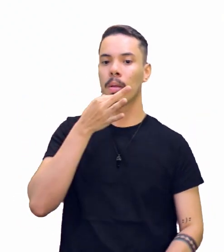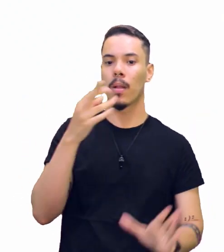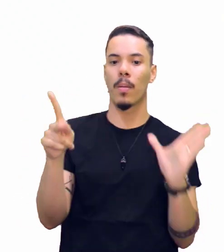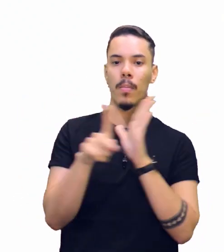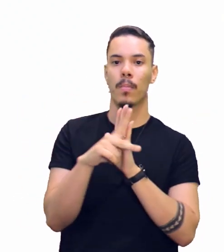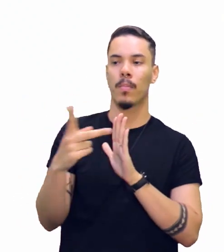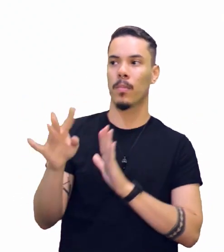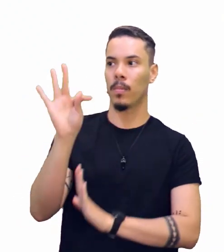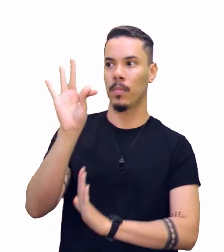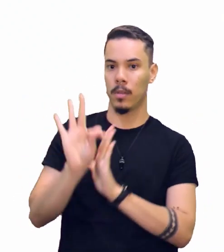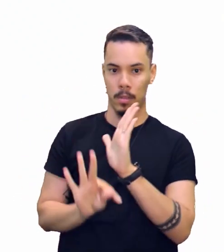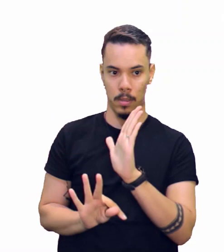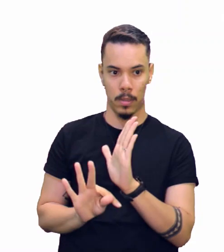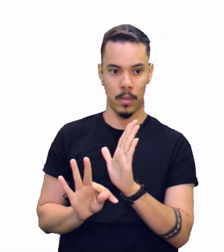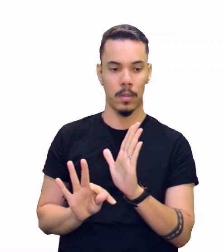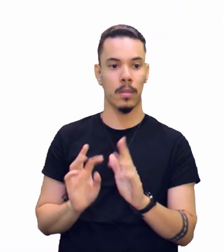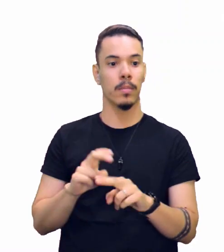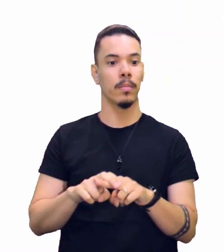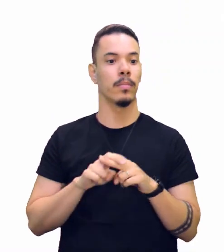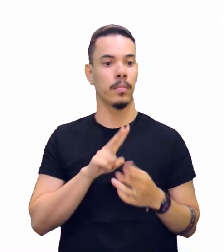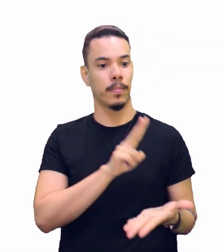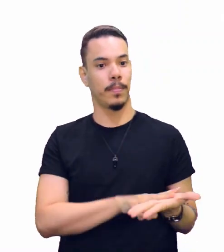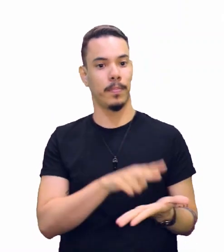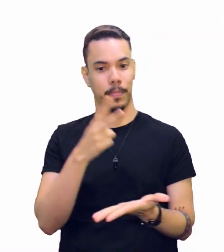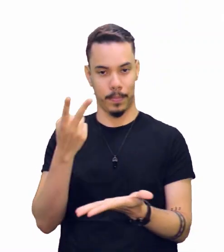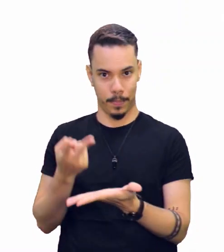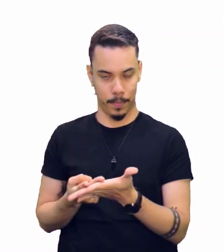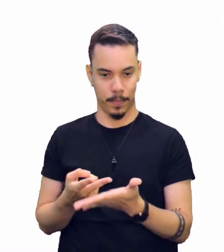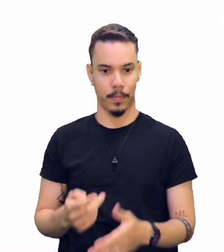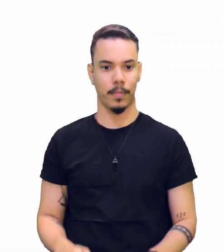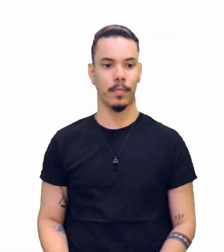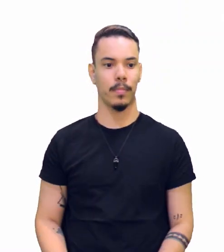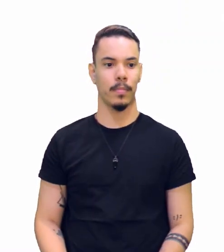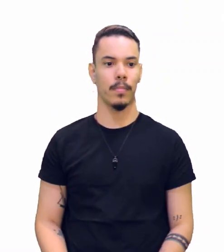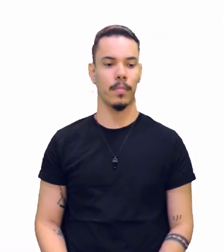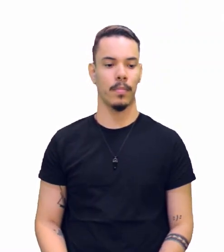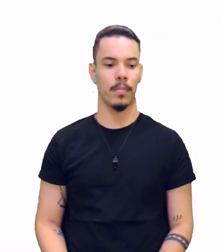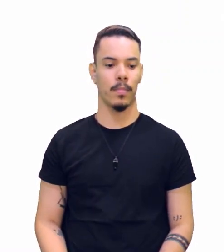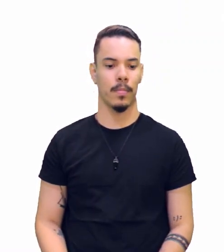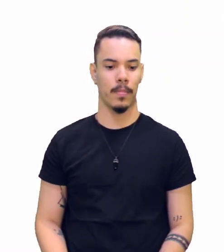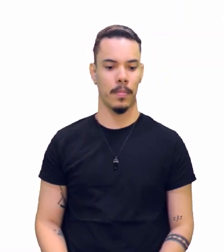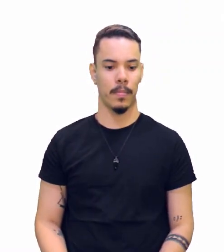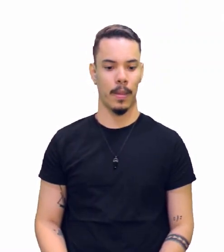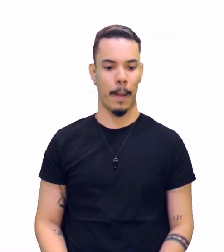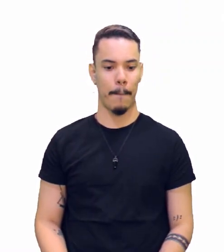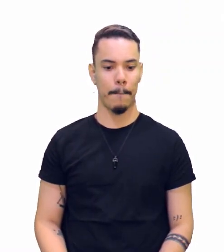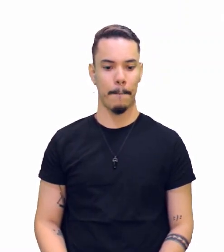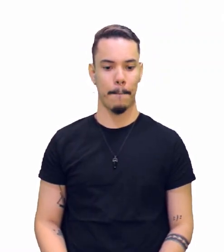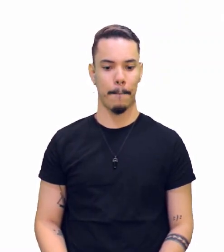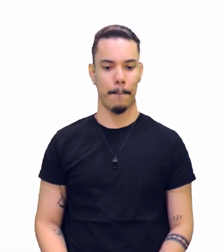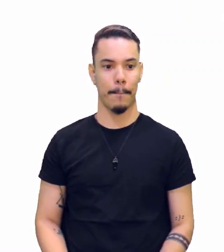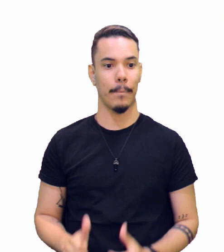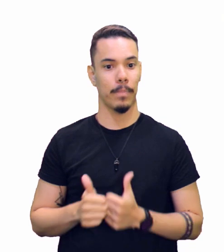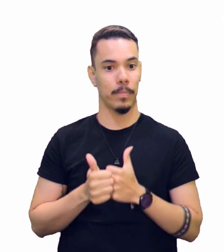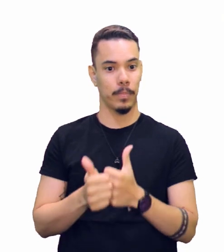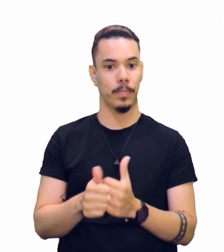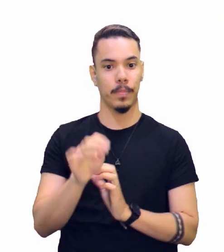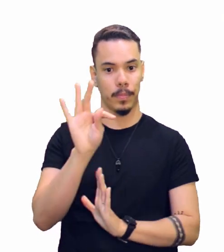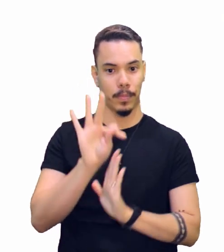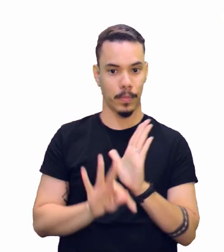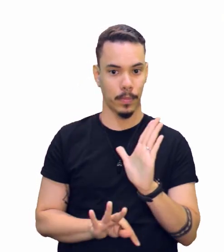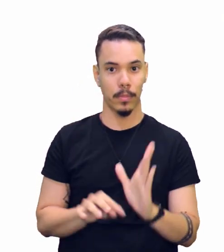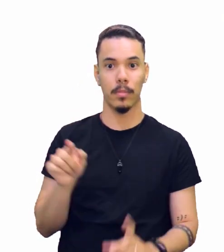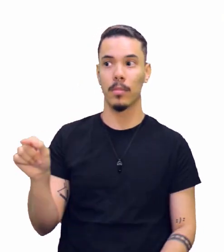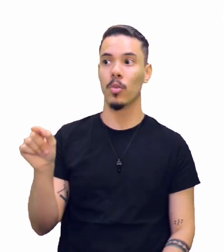texto Então vamos para lá a Interpretação para lá interpretação é bom né para a interpretação de acordo com o texto